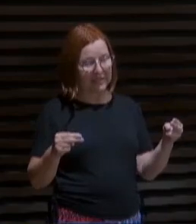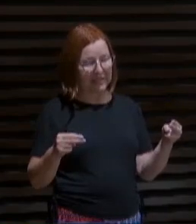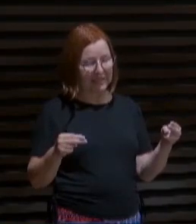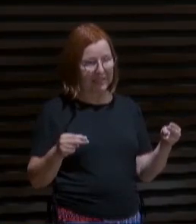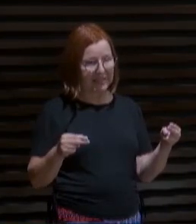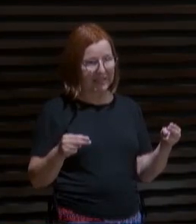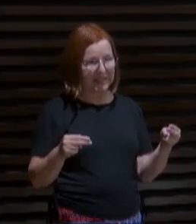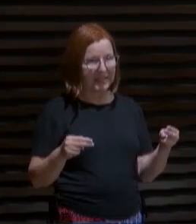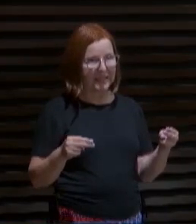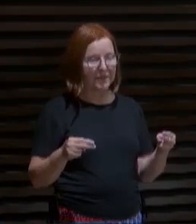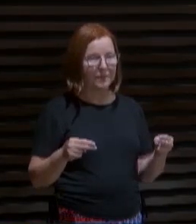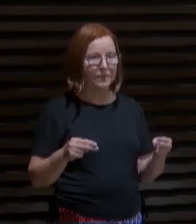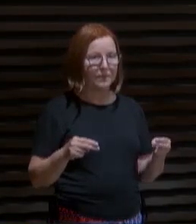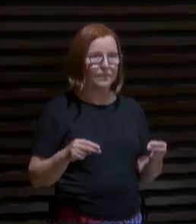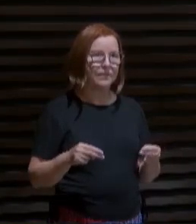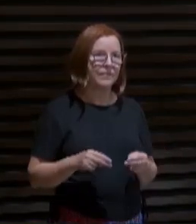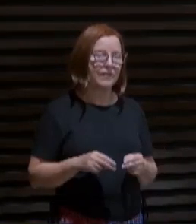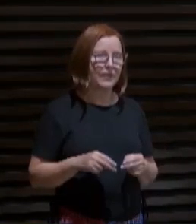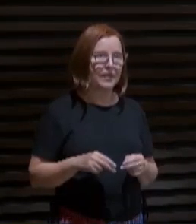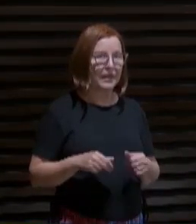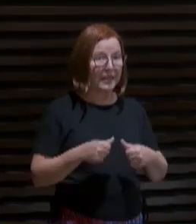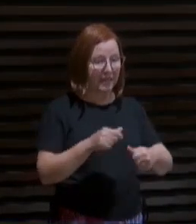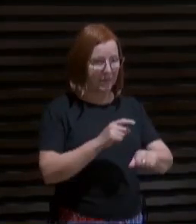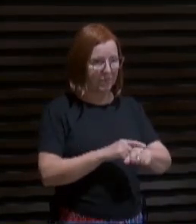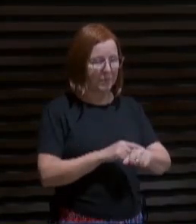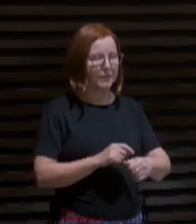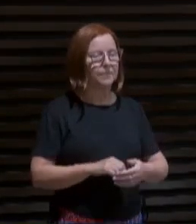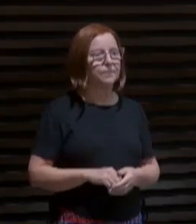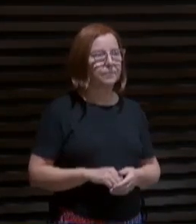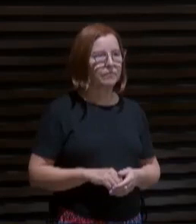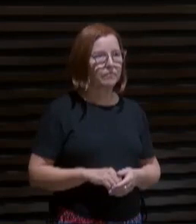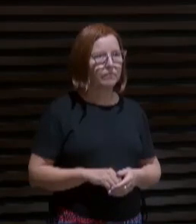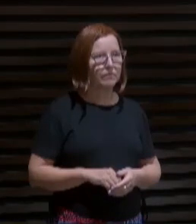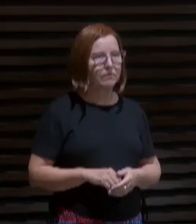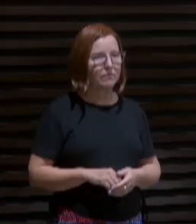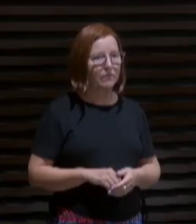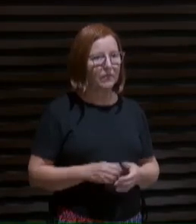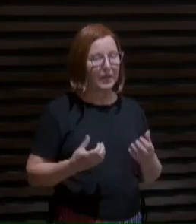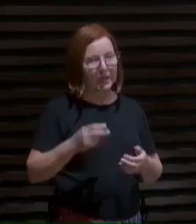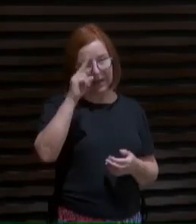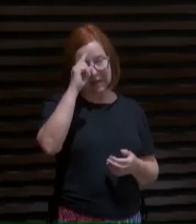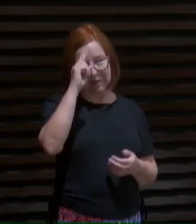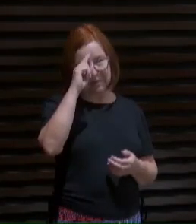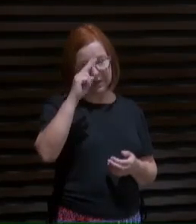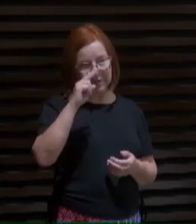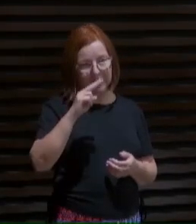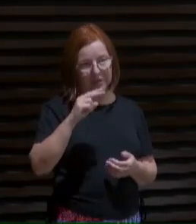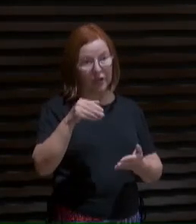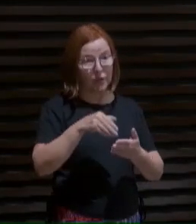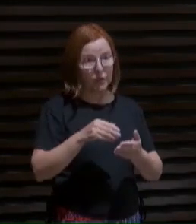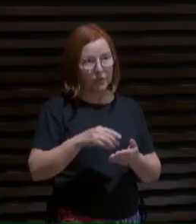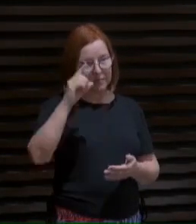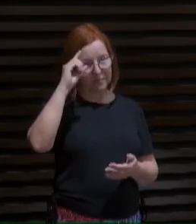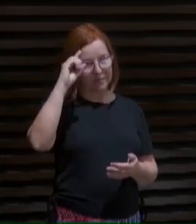momento. E pode voltar ainda, que eu quero só lembrar aqui, ele diz que nos últimos